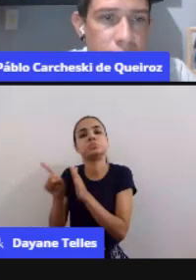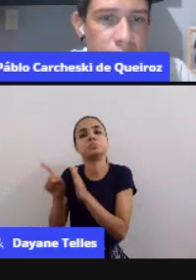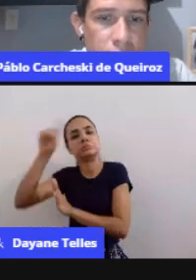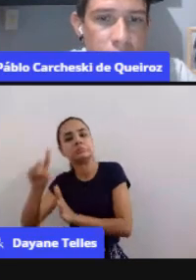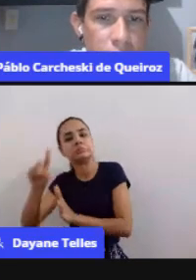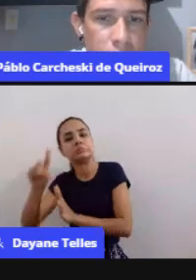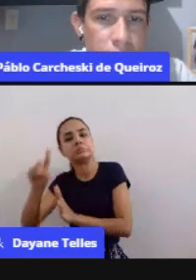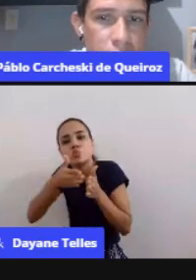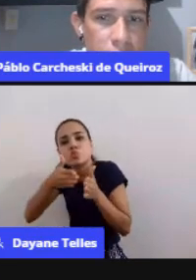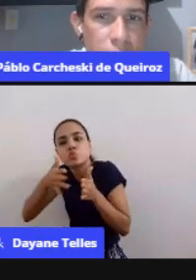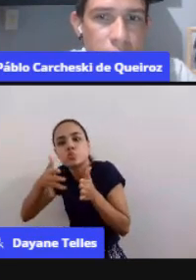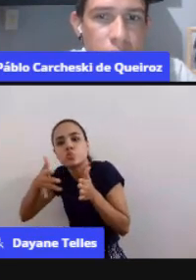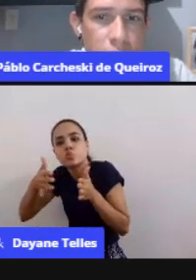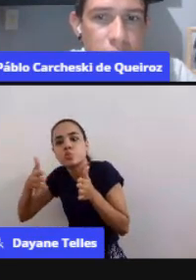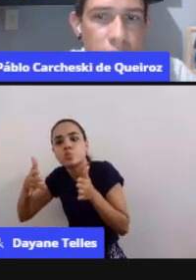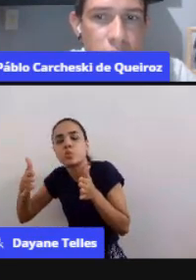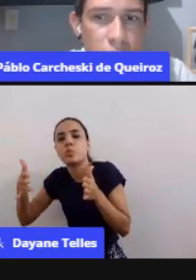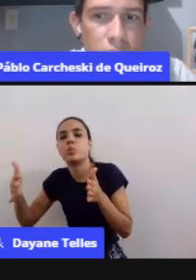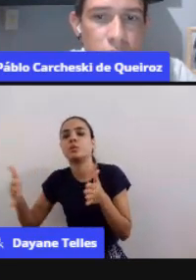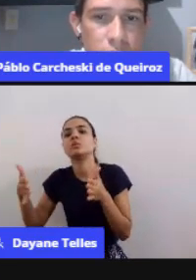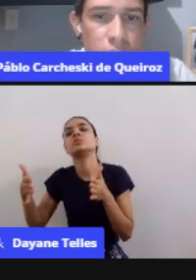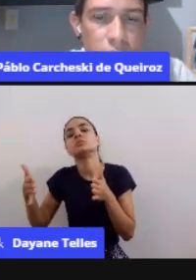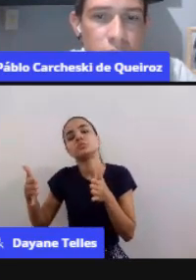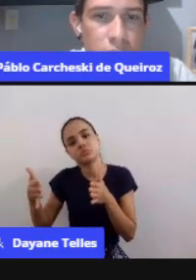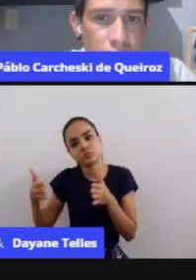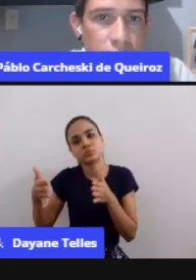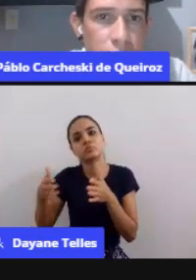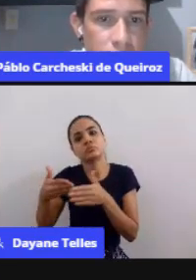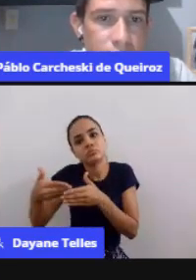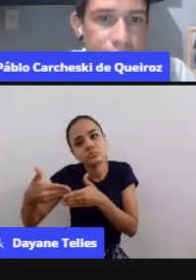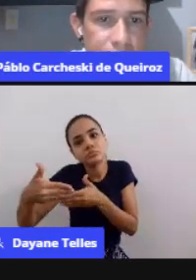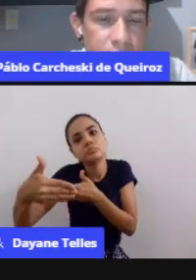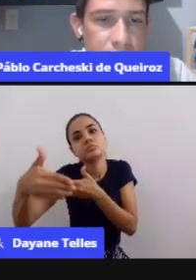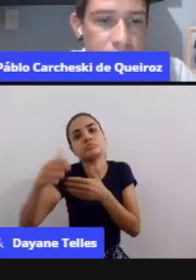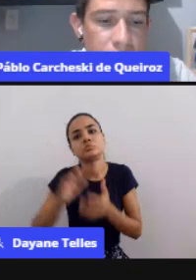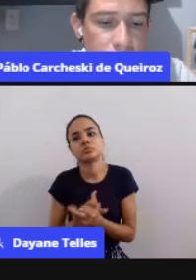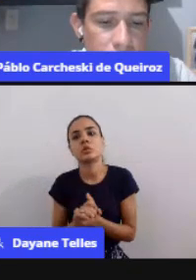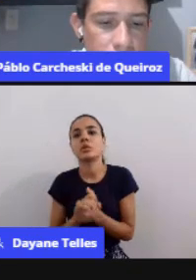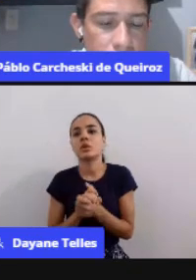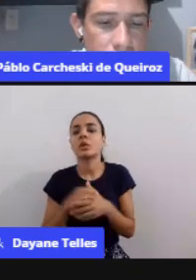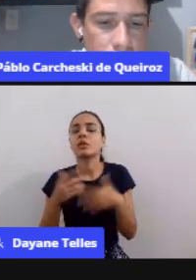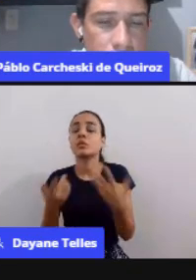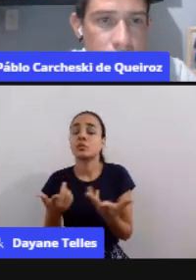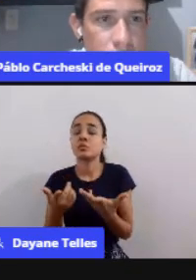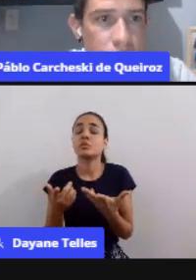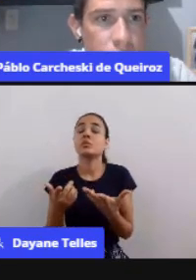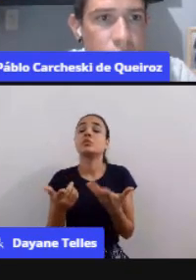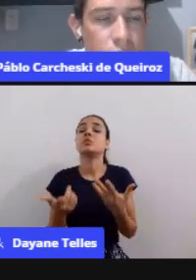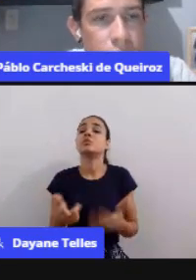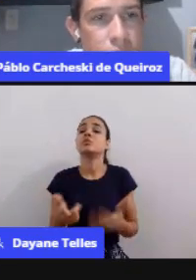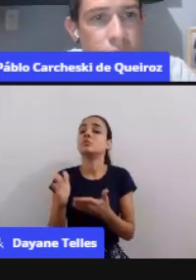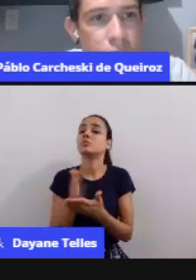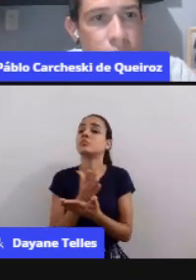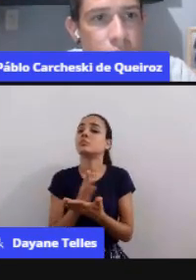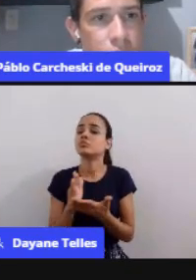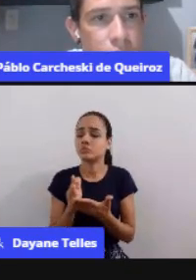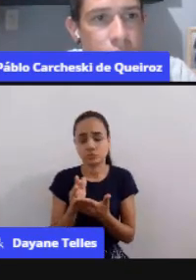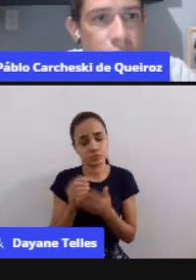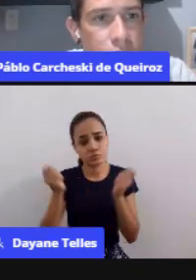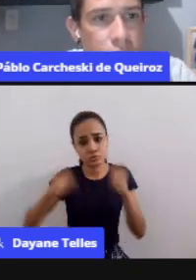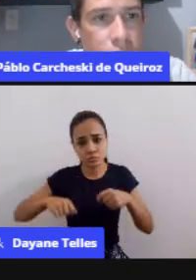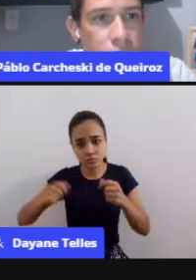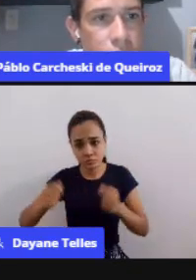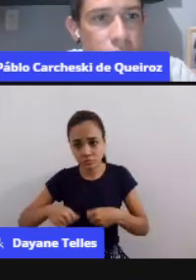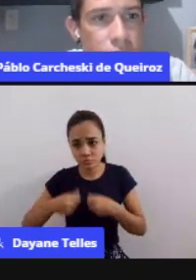de tudo isso também, nós temos alguns recursos que podem ser mobilizados já na hora em que eu penso o